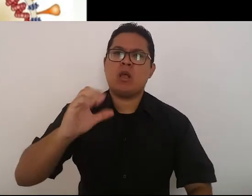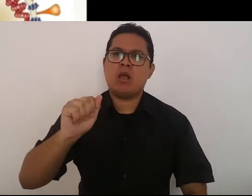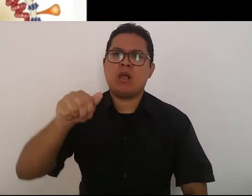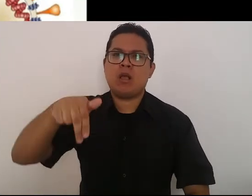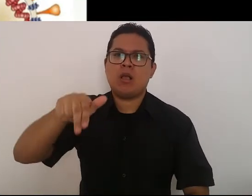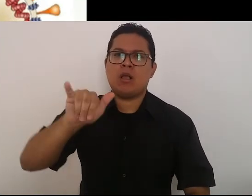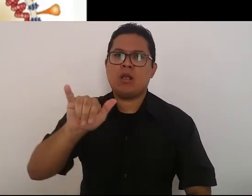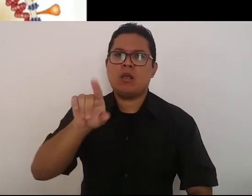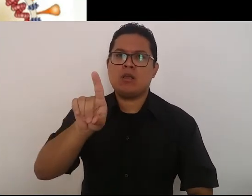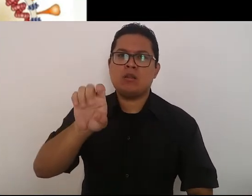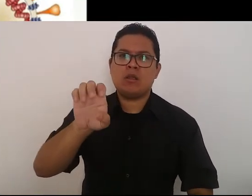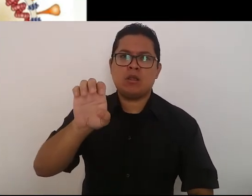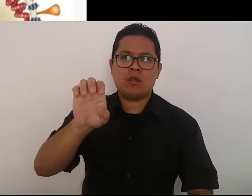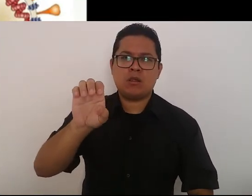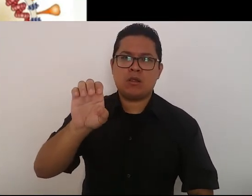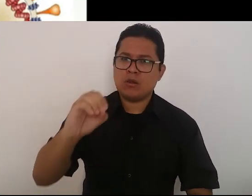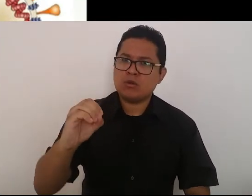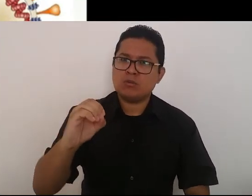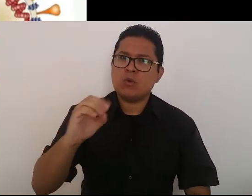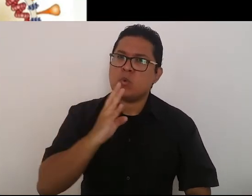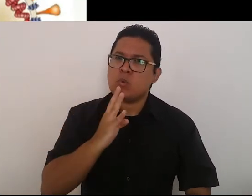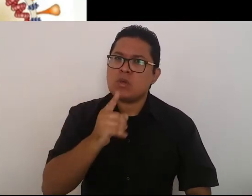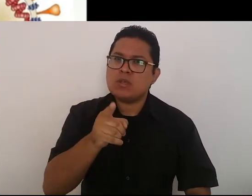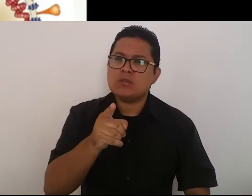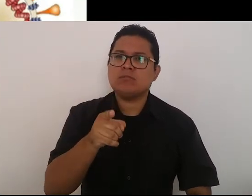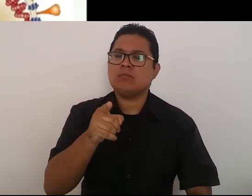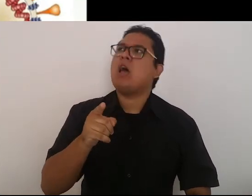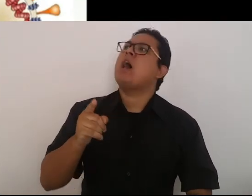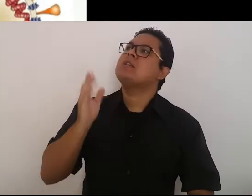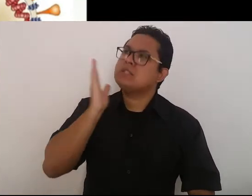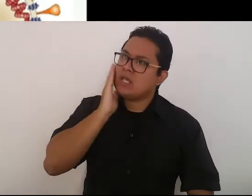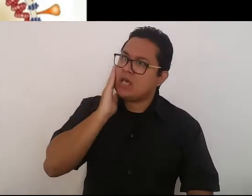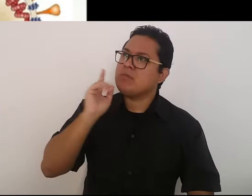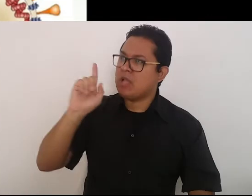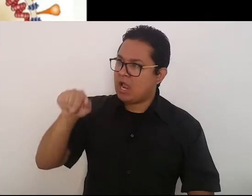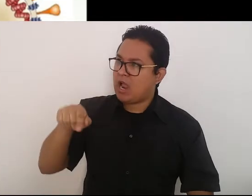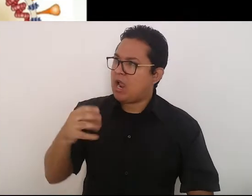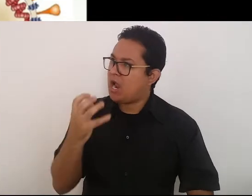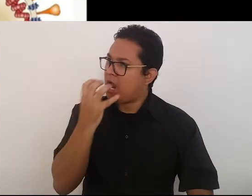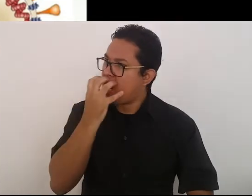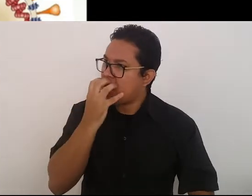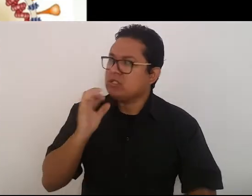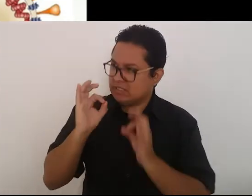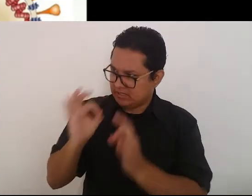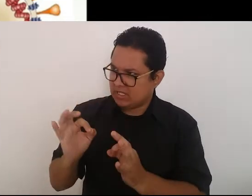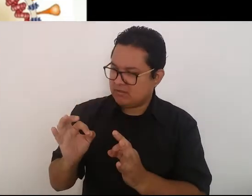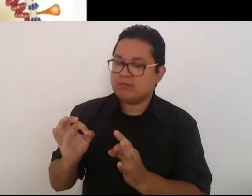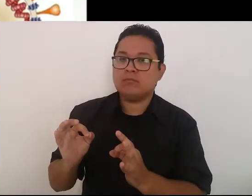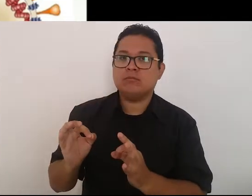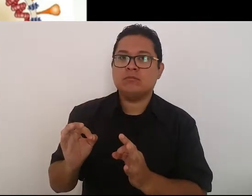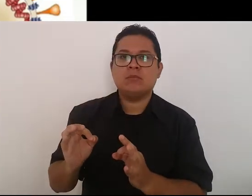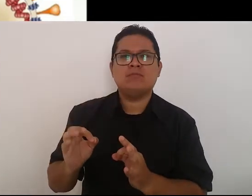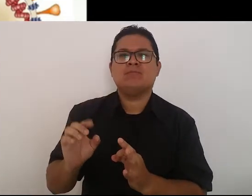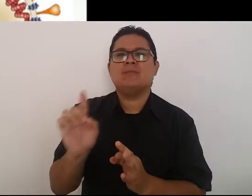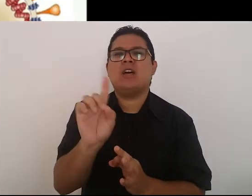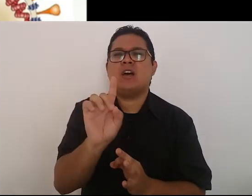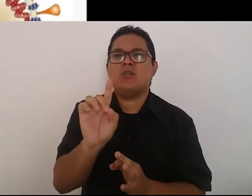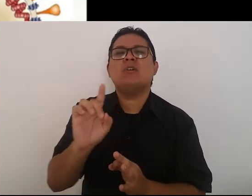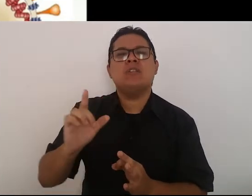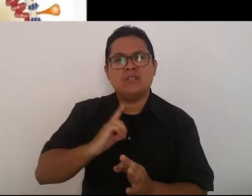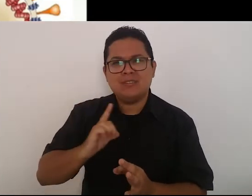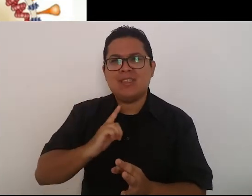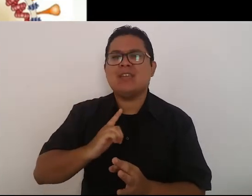tem o cão, o lobo, você tem uma família ali dentro, o lobo-guará,